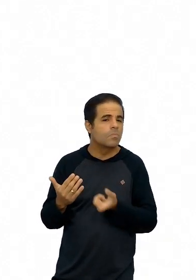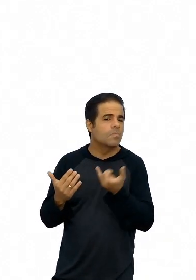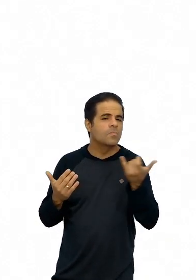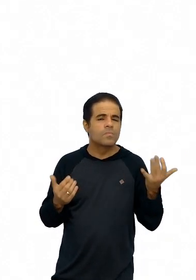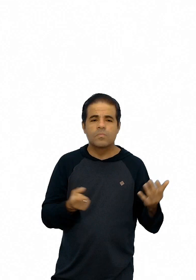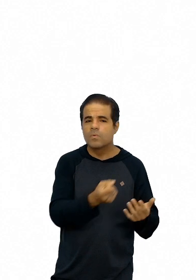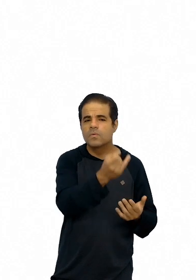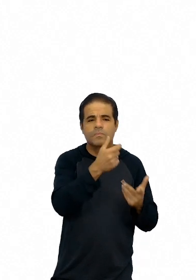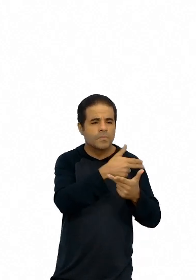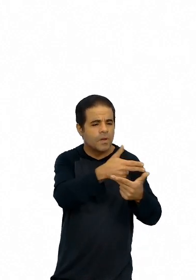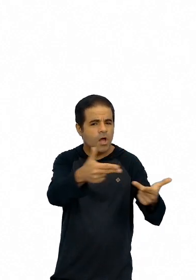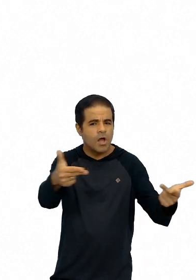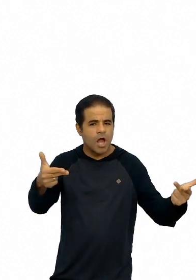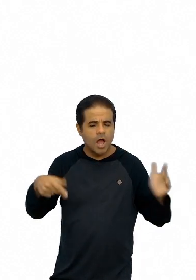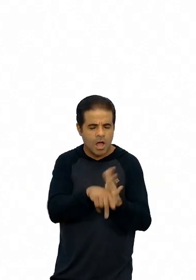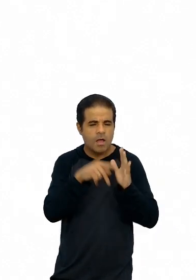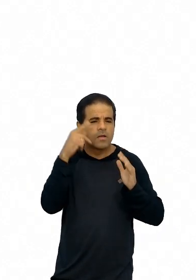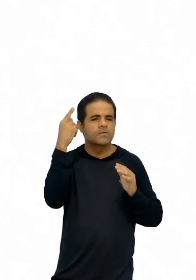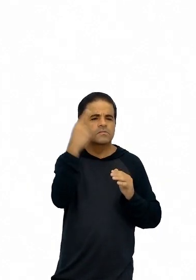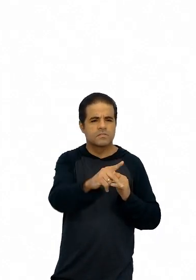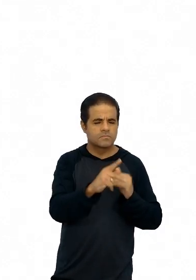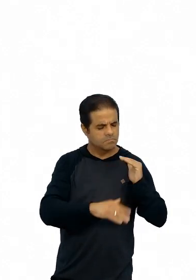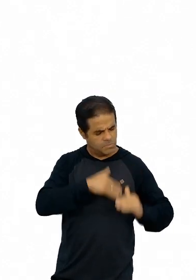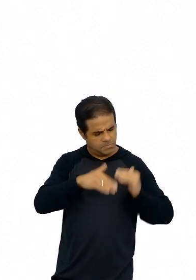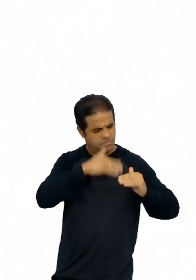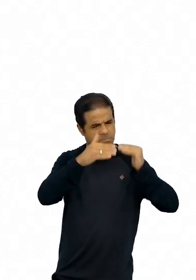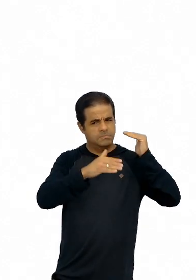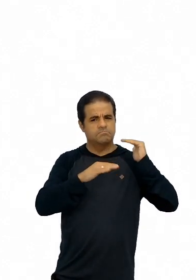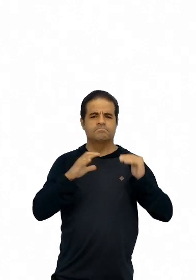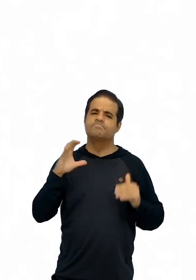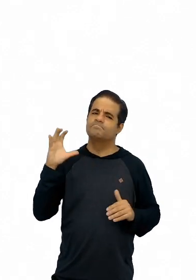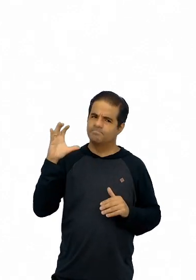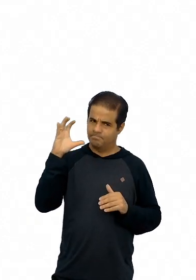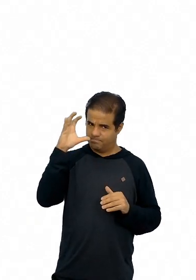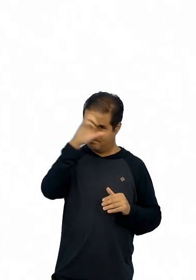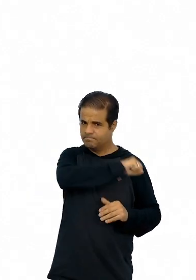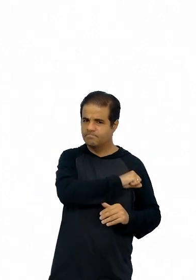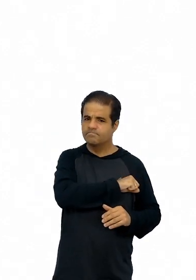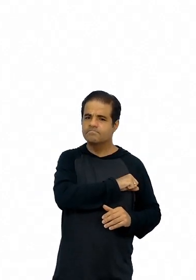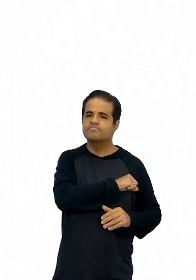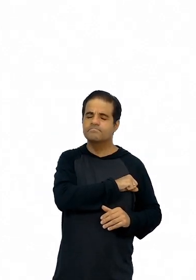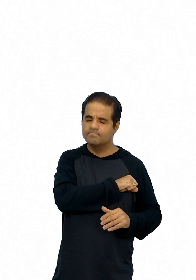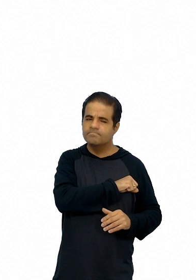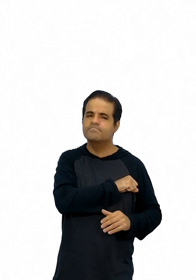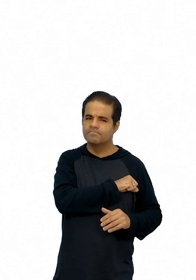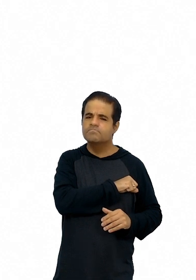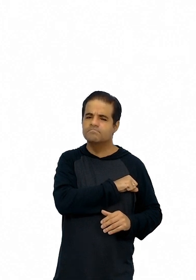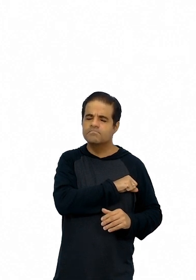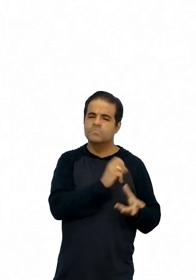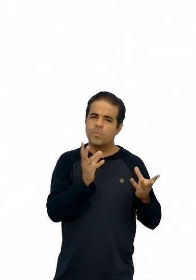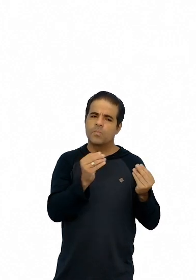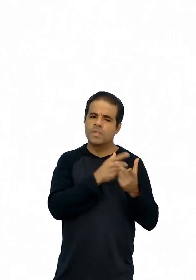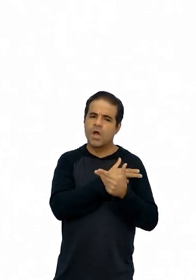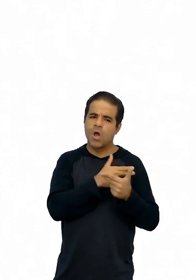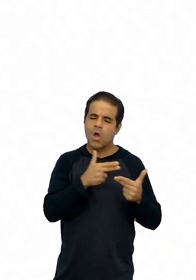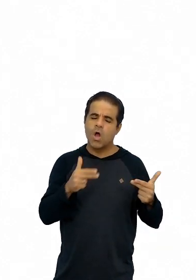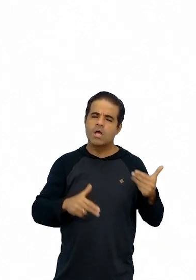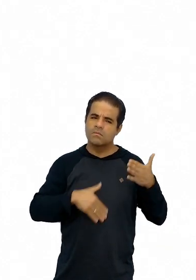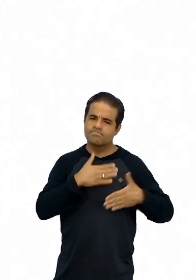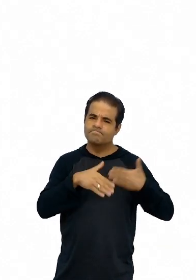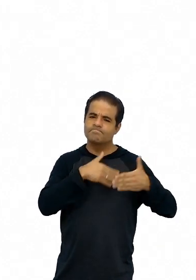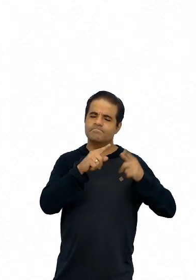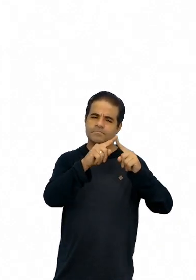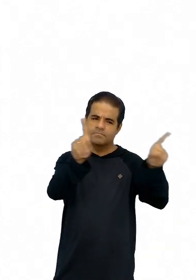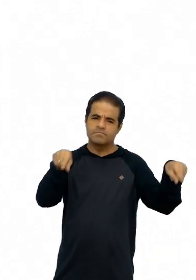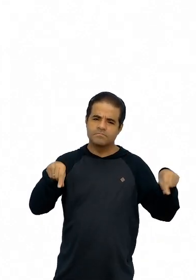quantas coisas ali que fazem parte desse processo do aprender, né, quantas situações que a gente tem ali no momento da